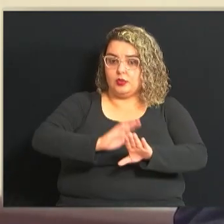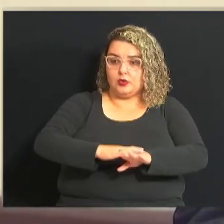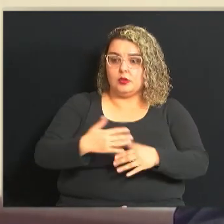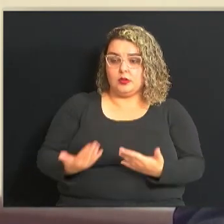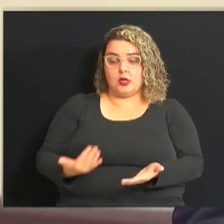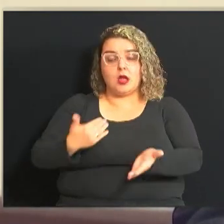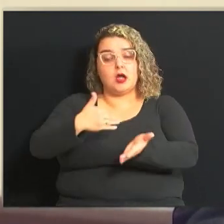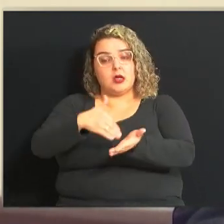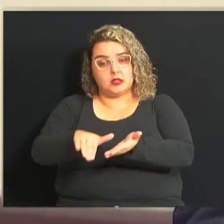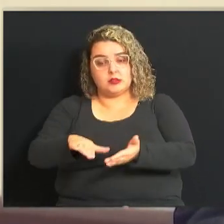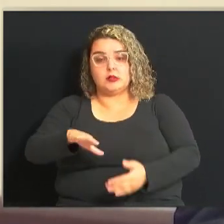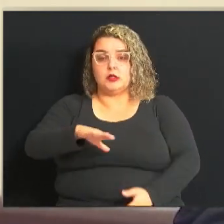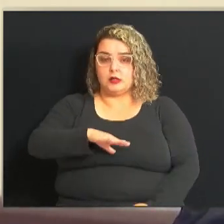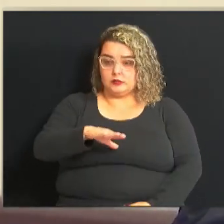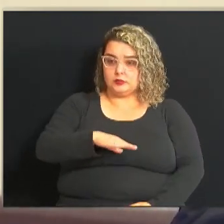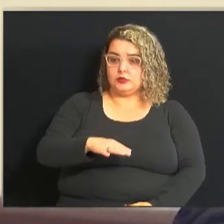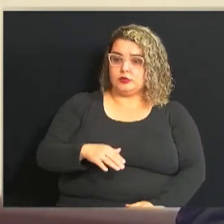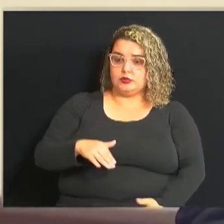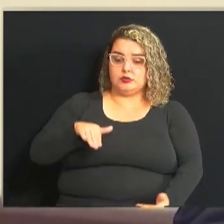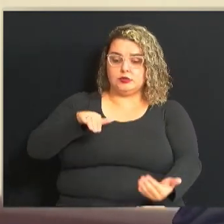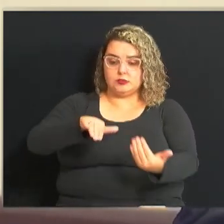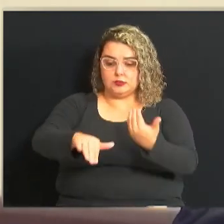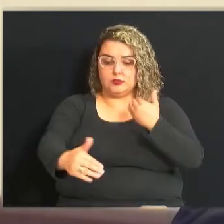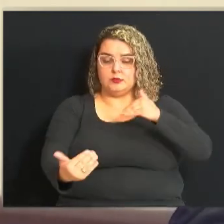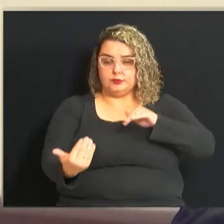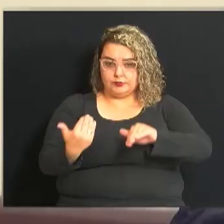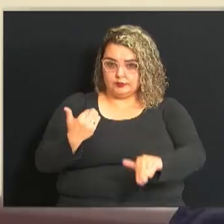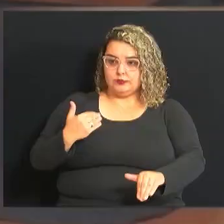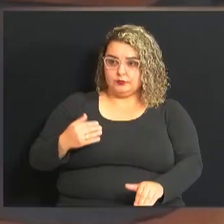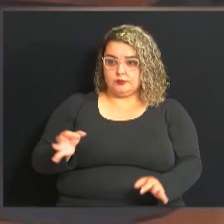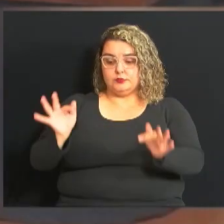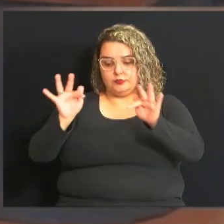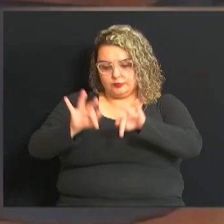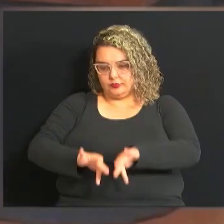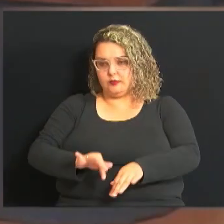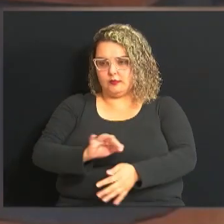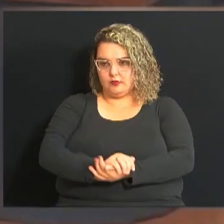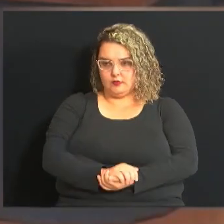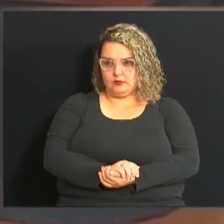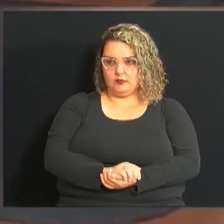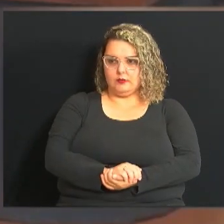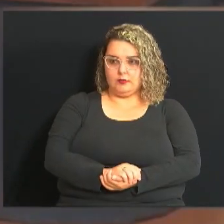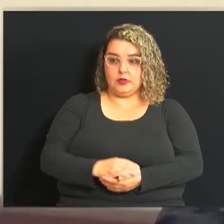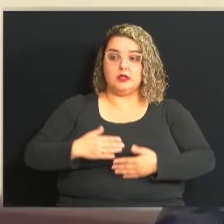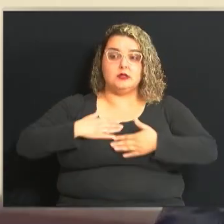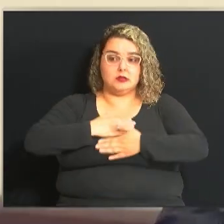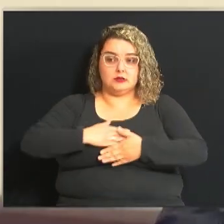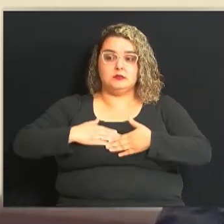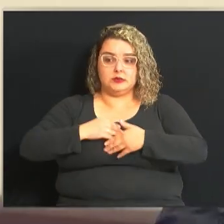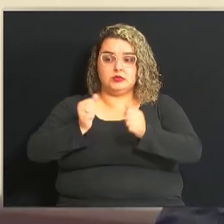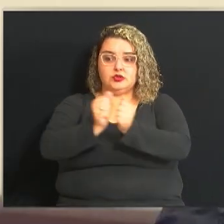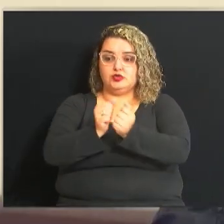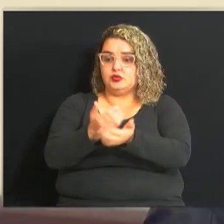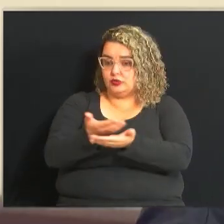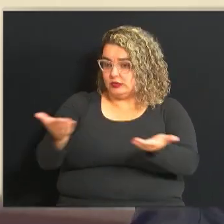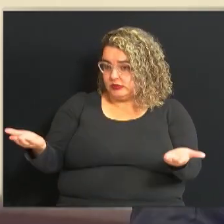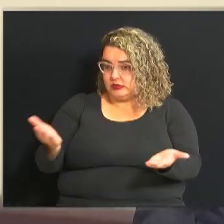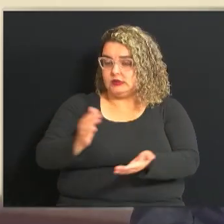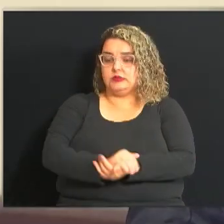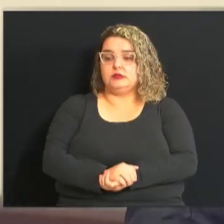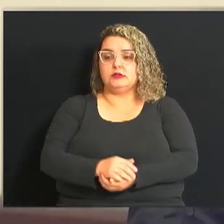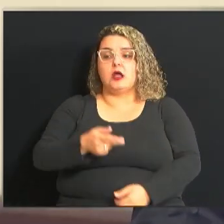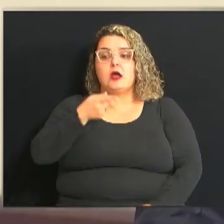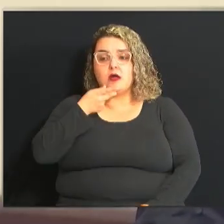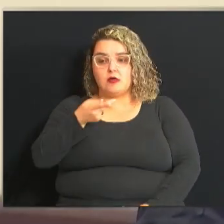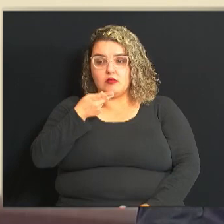Secretaria Municipal de Transportes assim que for finalizada. É sempre um prazer estar aqui com vocês, falando